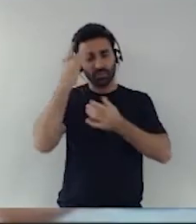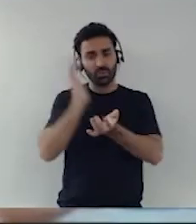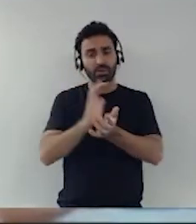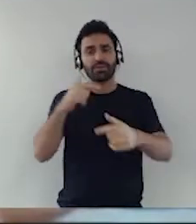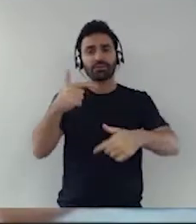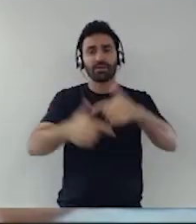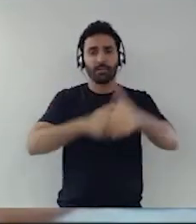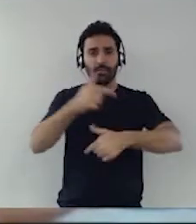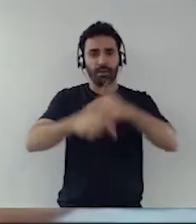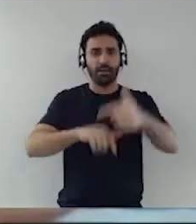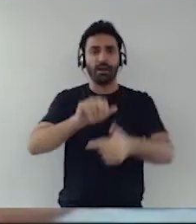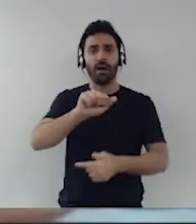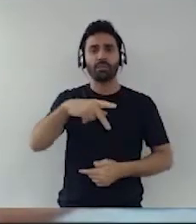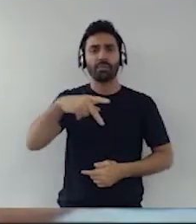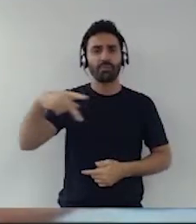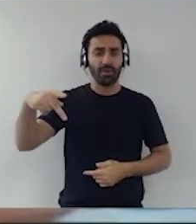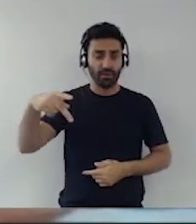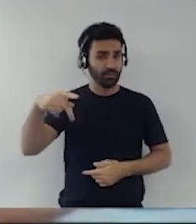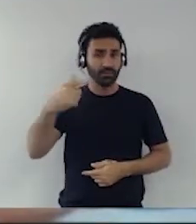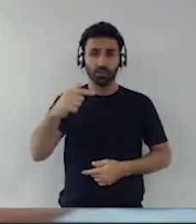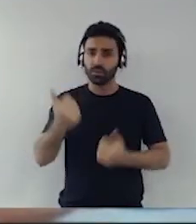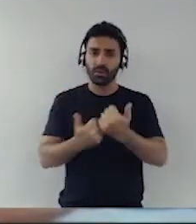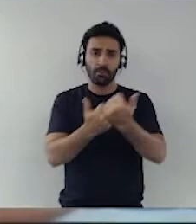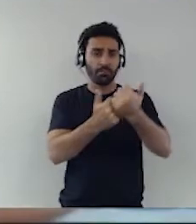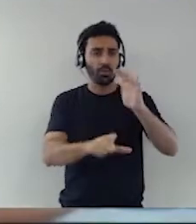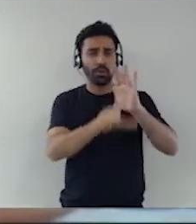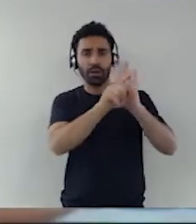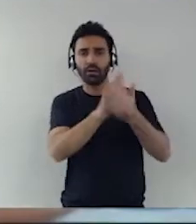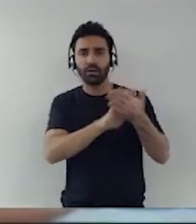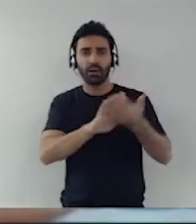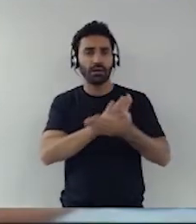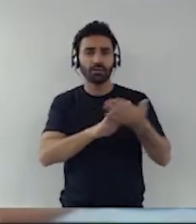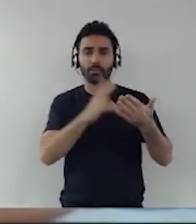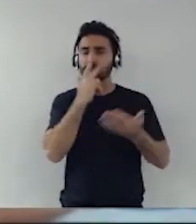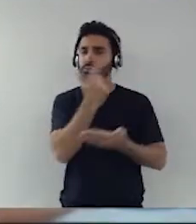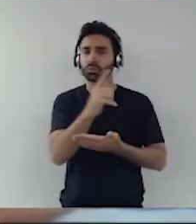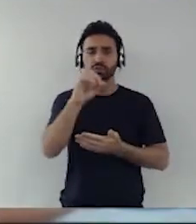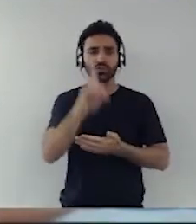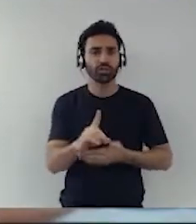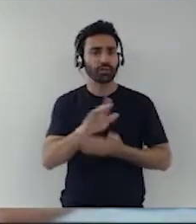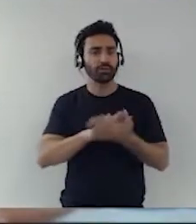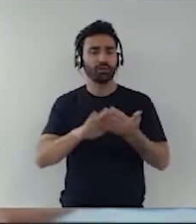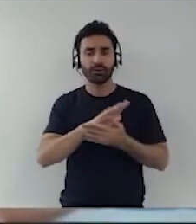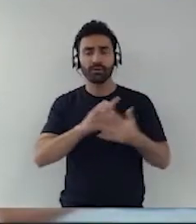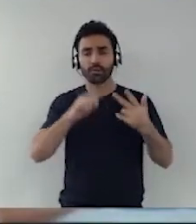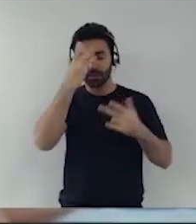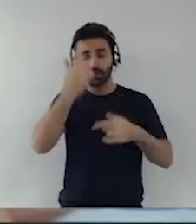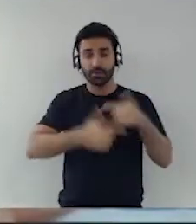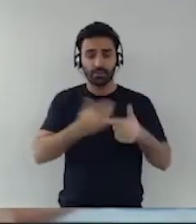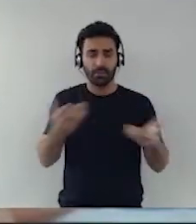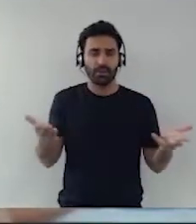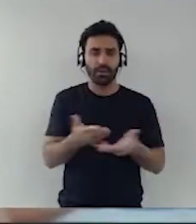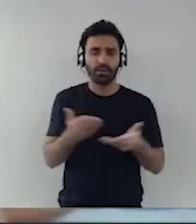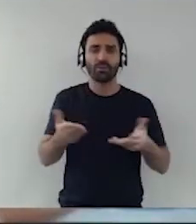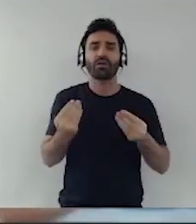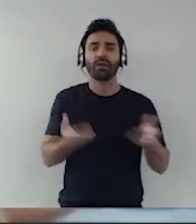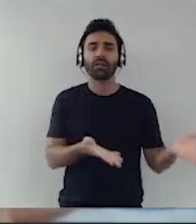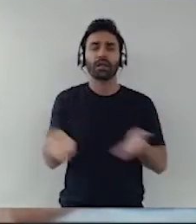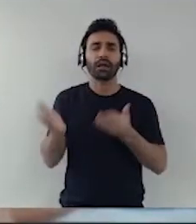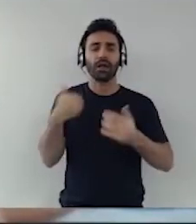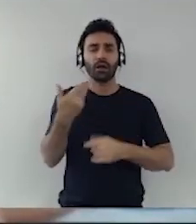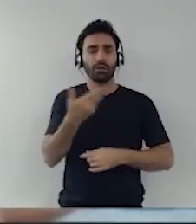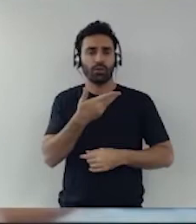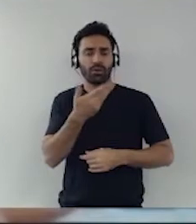de aplicativo que estão totalmente desamparados, que não têm direito nenhum, os trabalhadores de entregadores de comida,